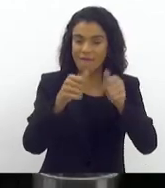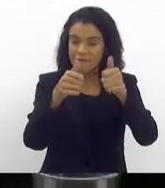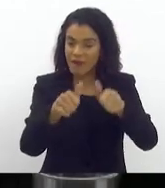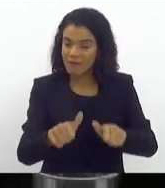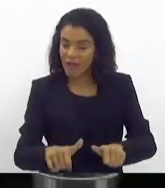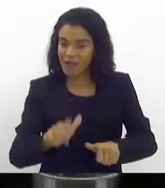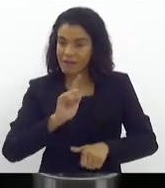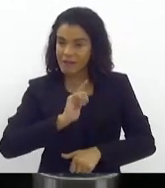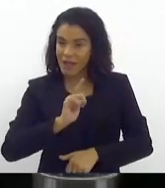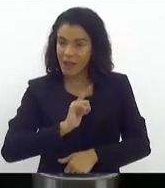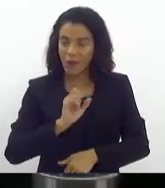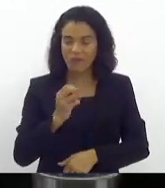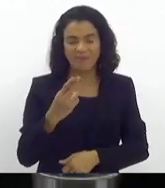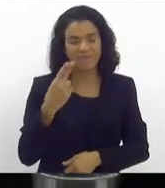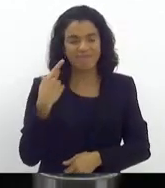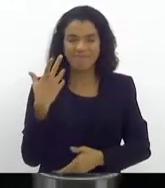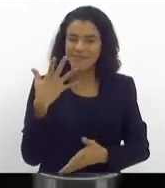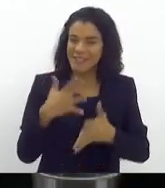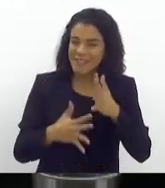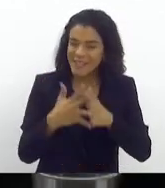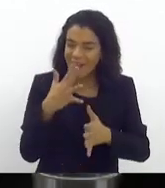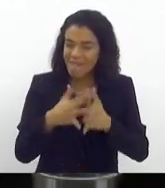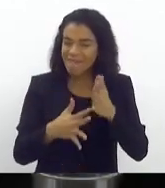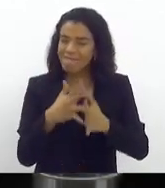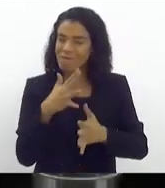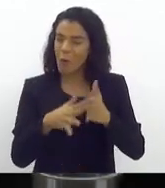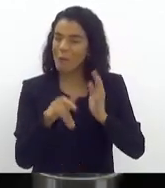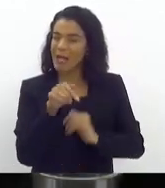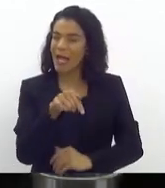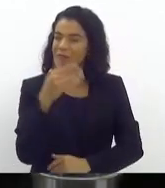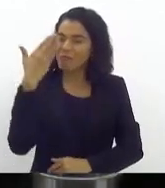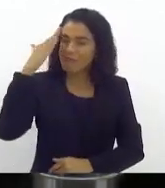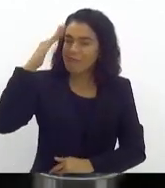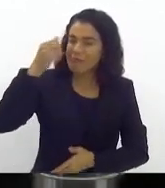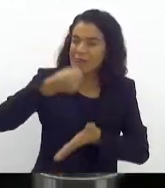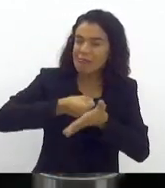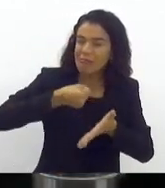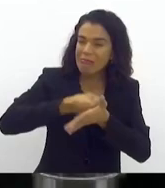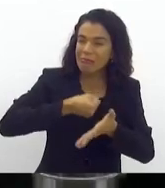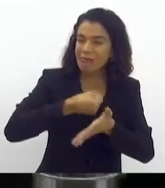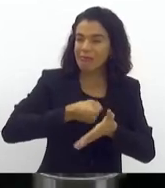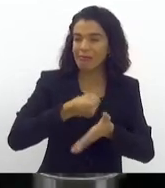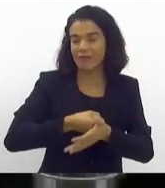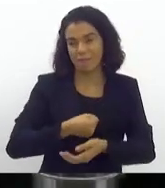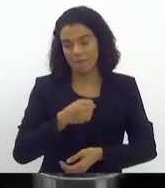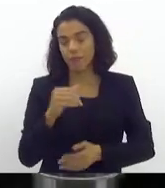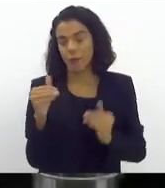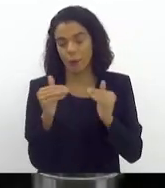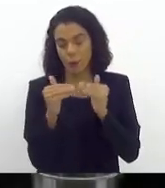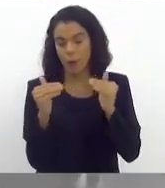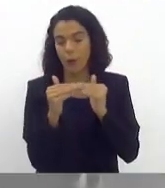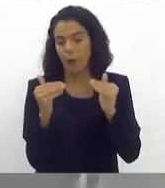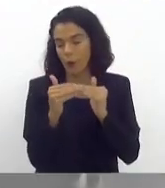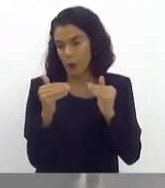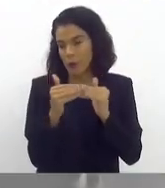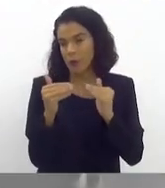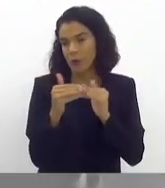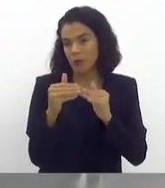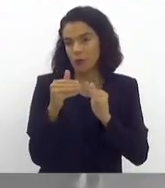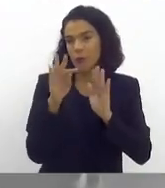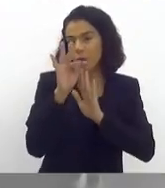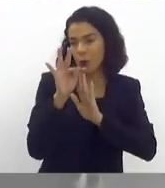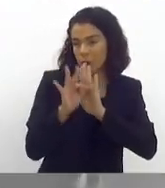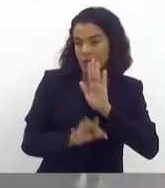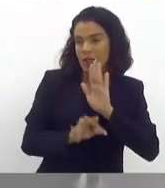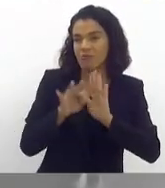não dispositivo. Talvez só clarear um pouquinho que eu custei a. Perfeito, concordo. A redação. Redação